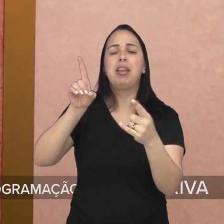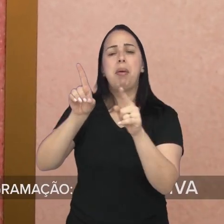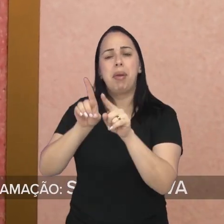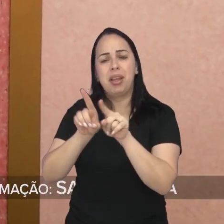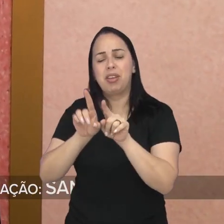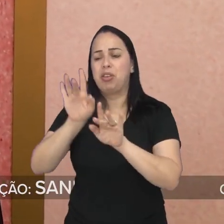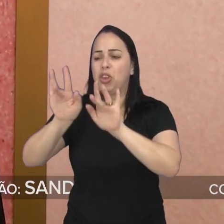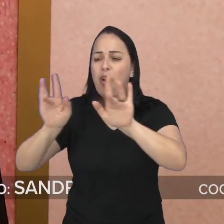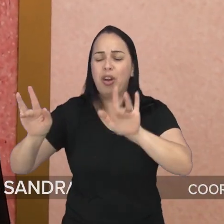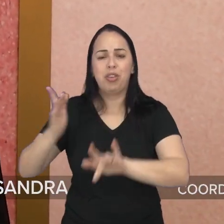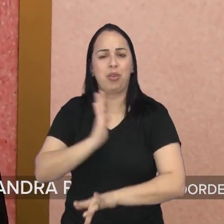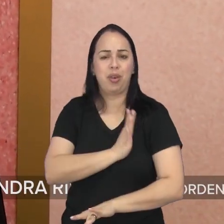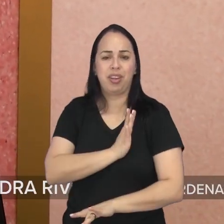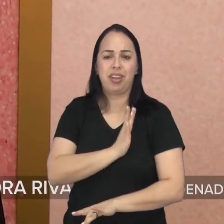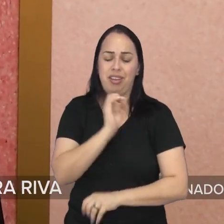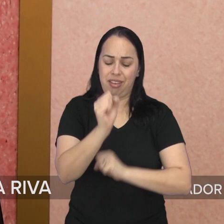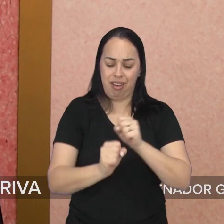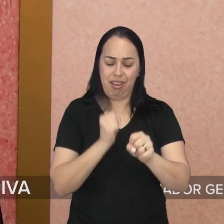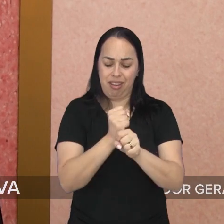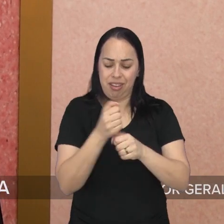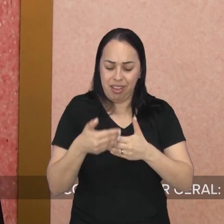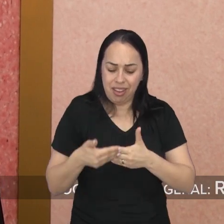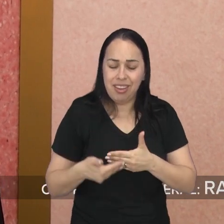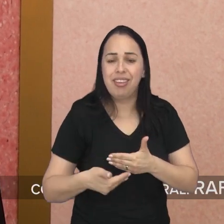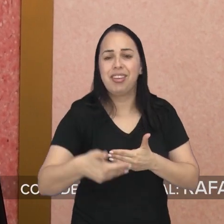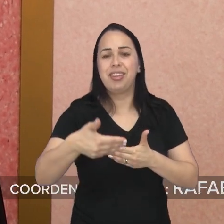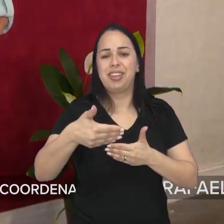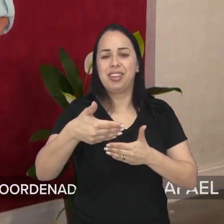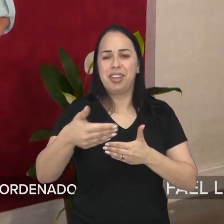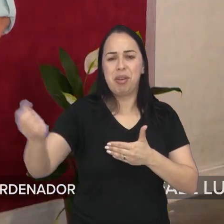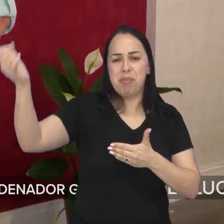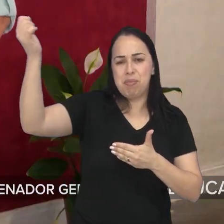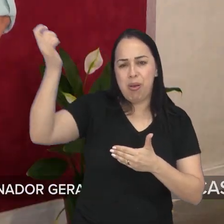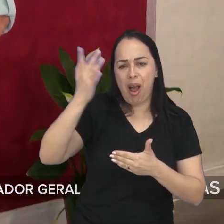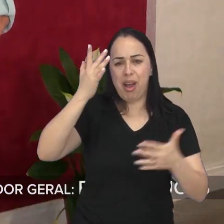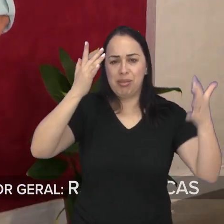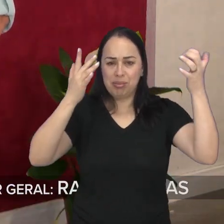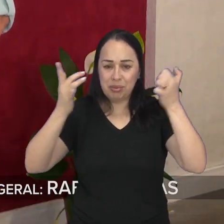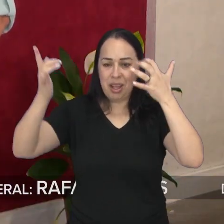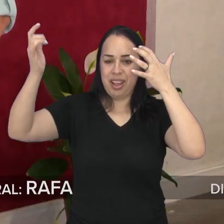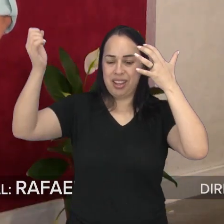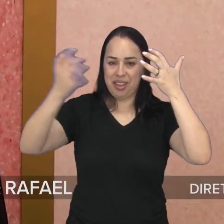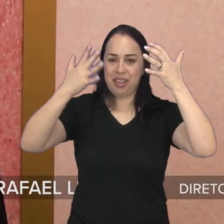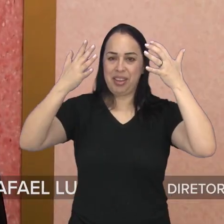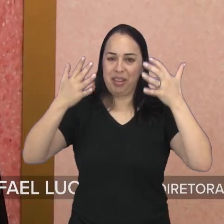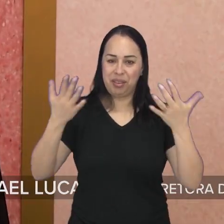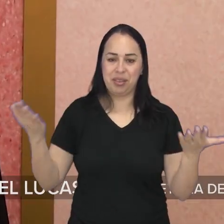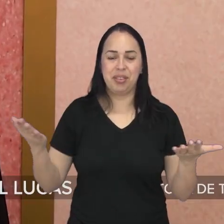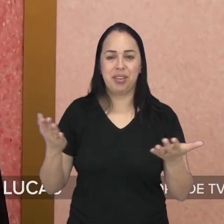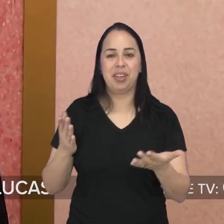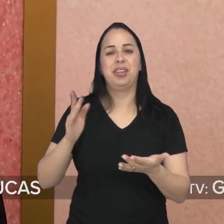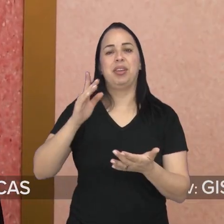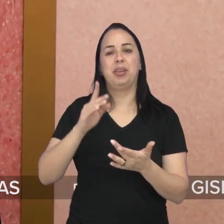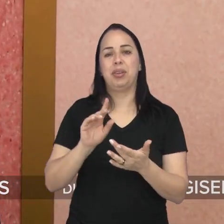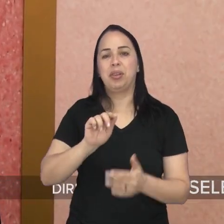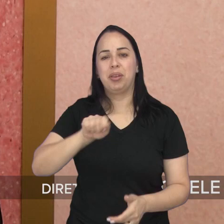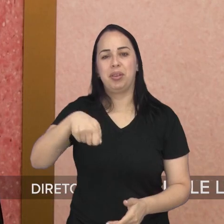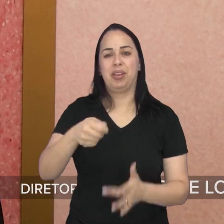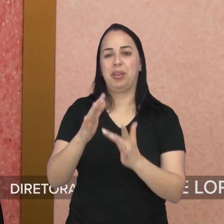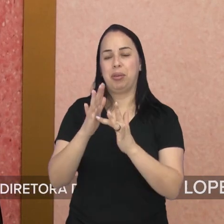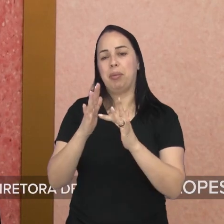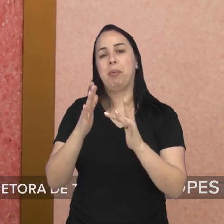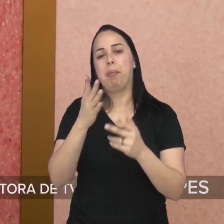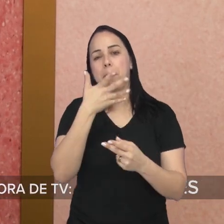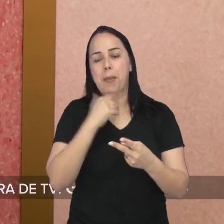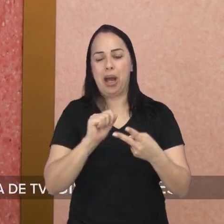seus corações, e que esse ano seja recheado de muitas bênçãos de Deus na sua vida. Em nome do Pai,